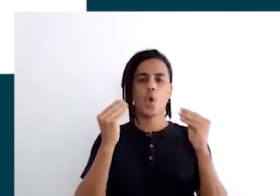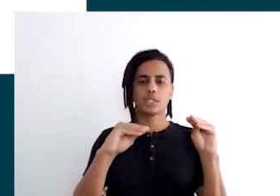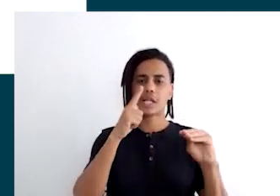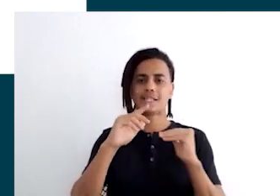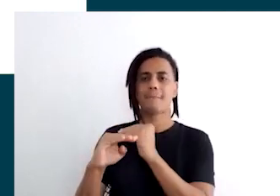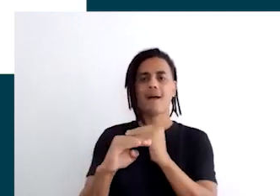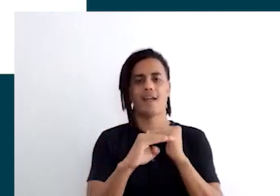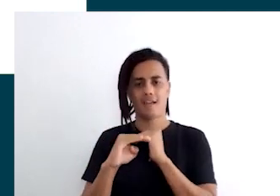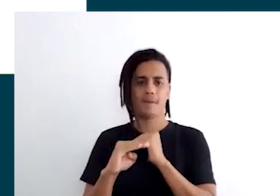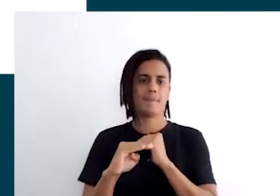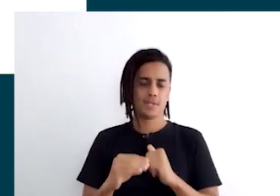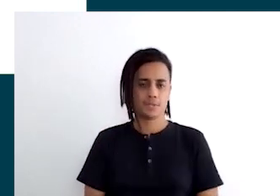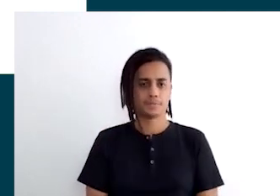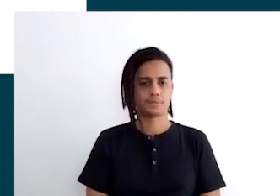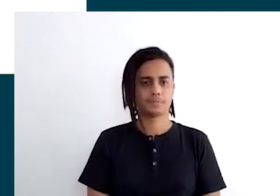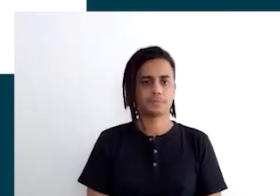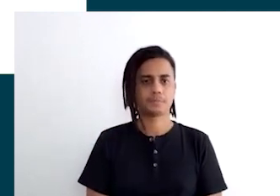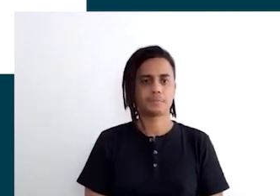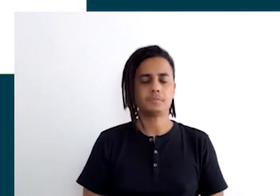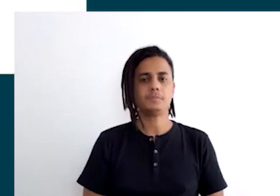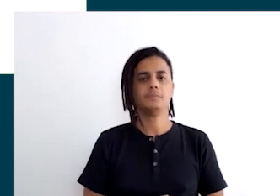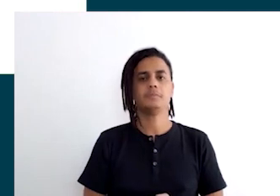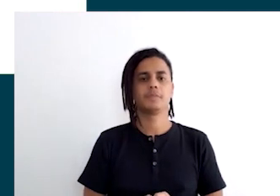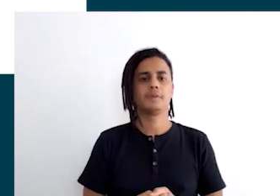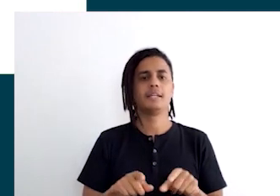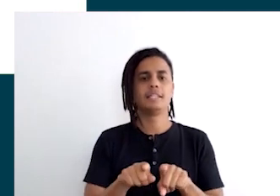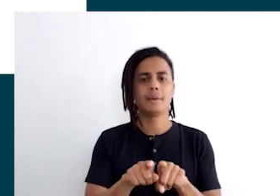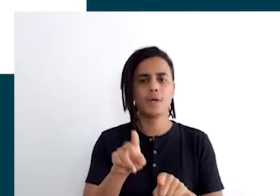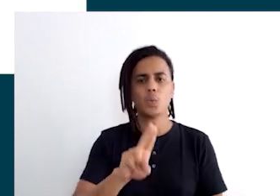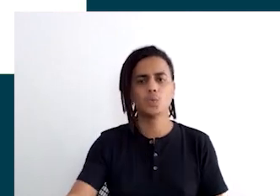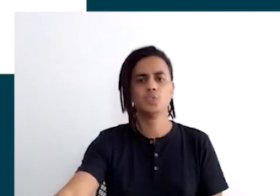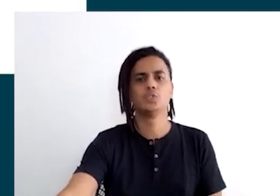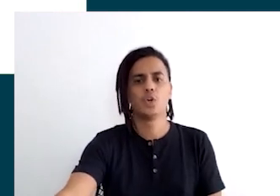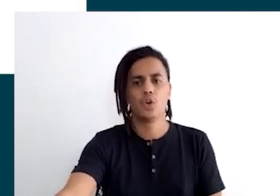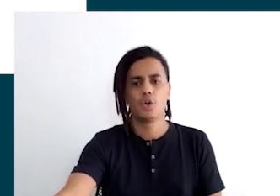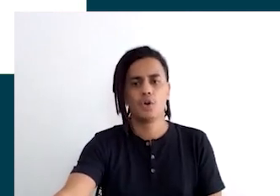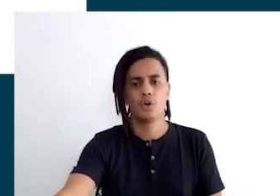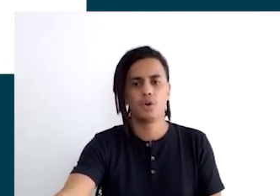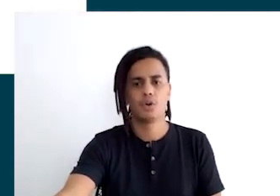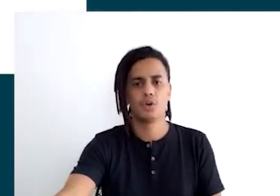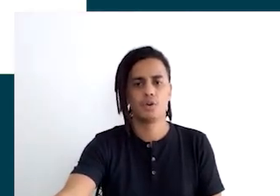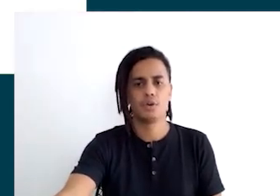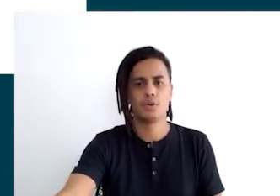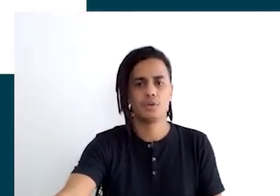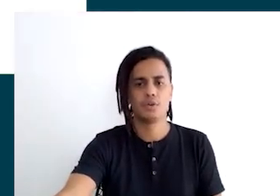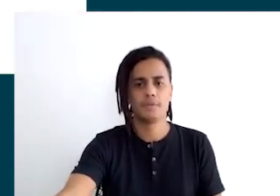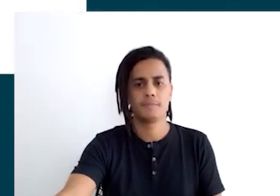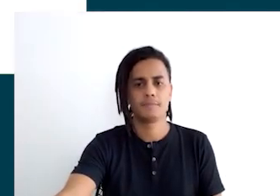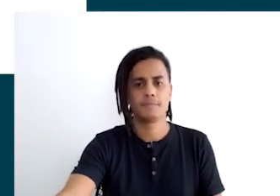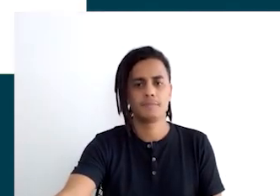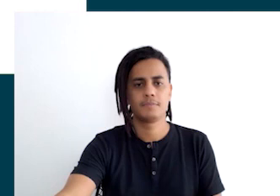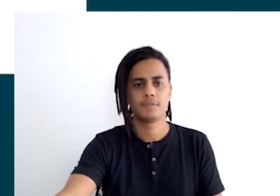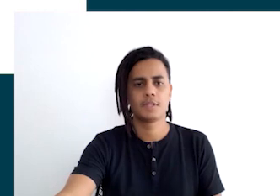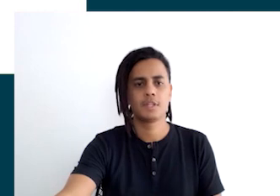deploy. E o Ansible para algumas coisas, né, algumas configurações específicas e tudo mais que é necessário realizar no ambiente.